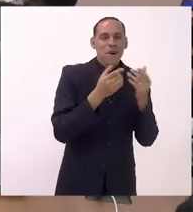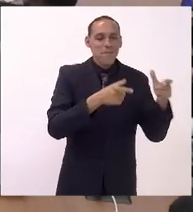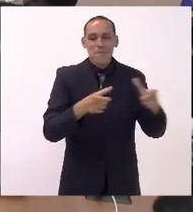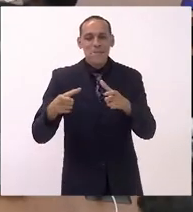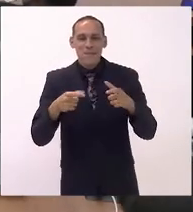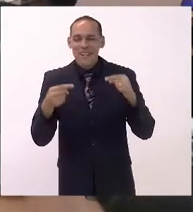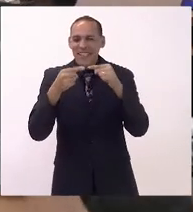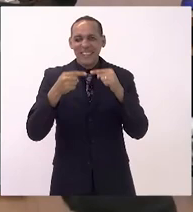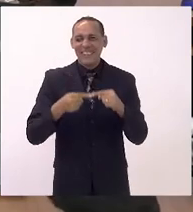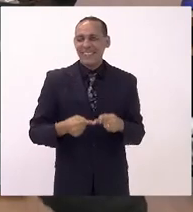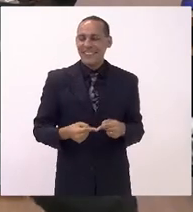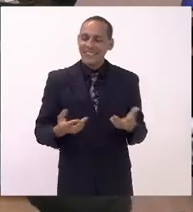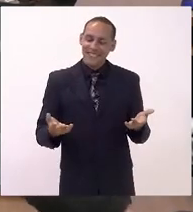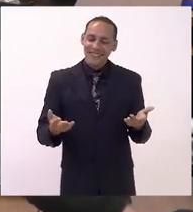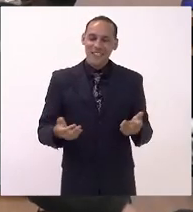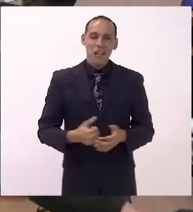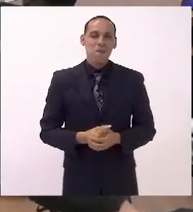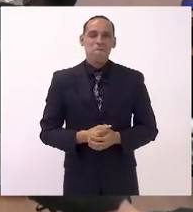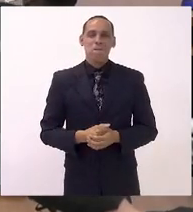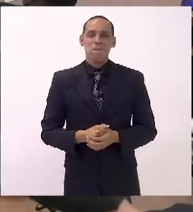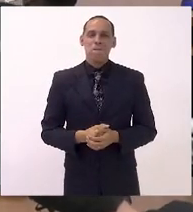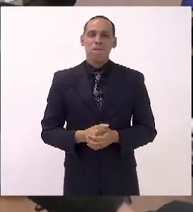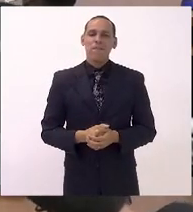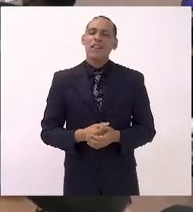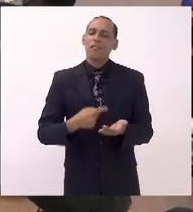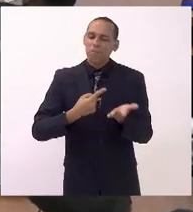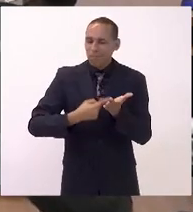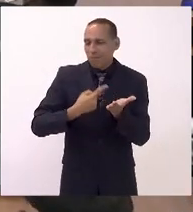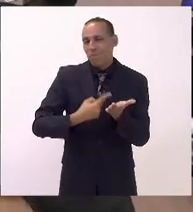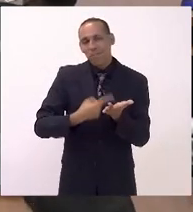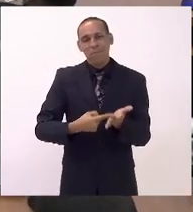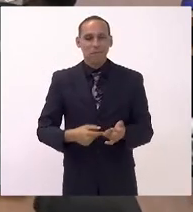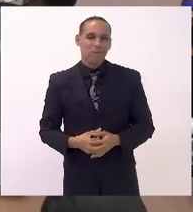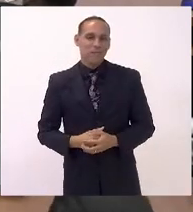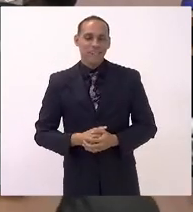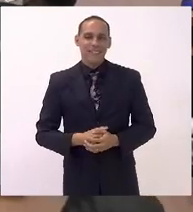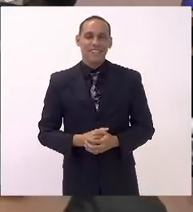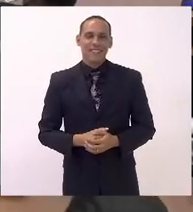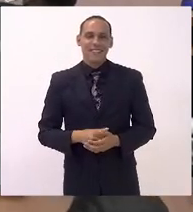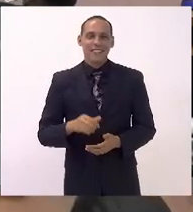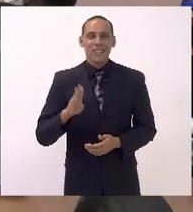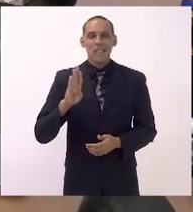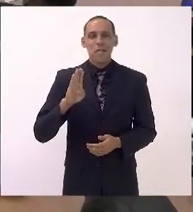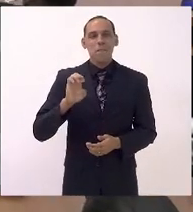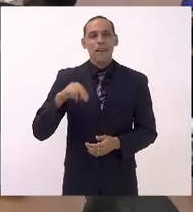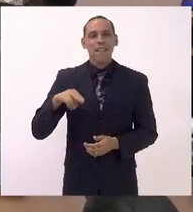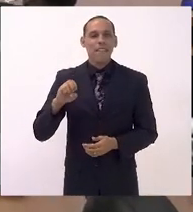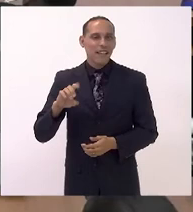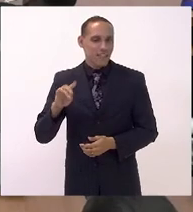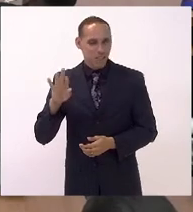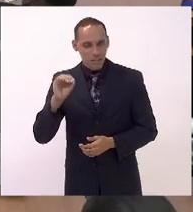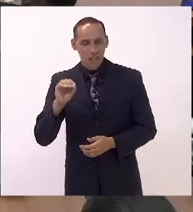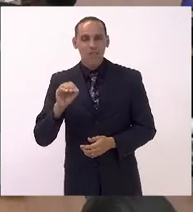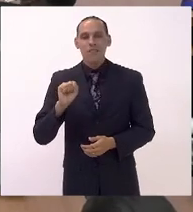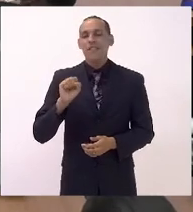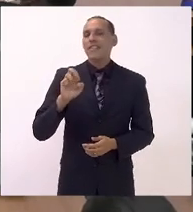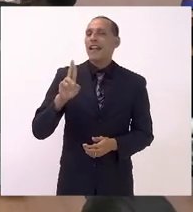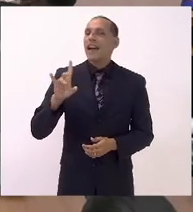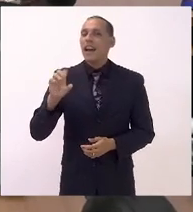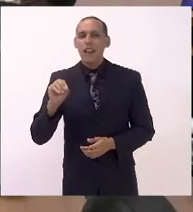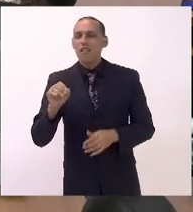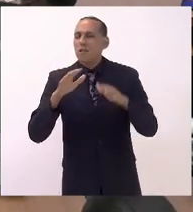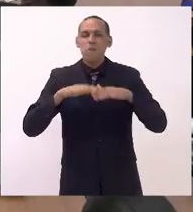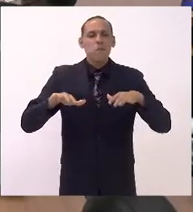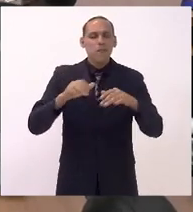tal. Então, gente, pode contar. Né? Benedito Sérgio, meu abraço, meu carinho a todos aqui que eu não